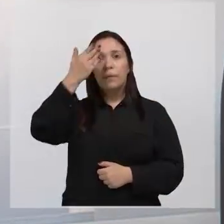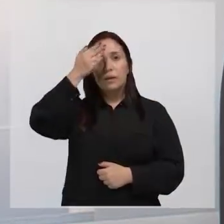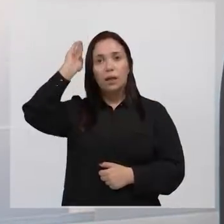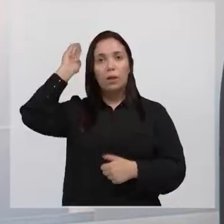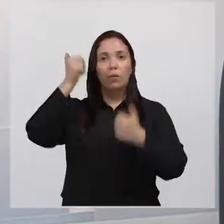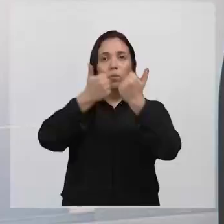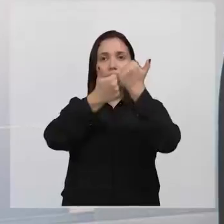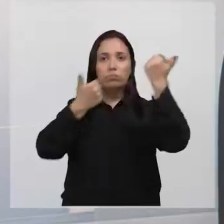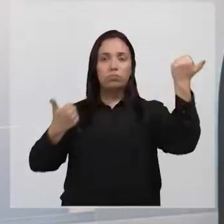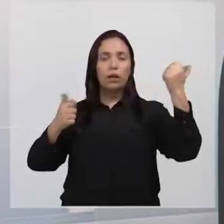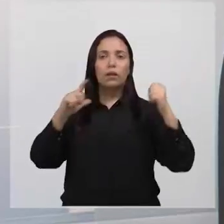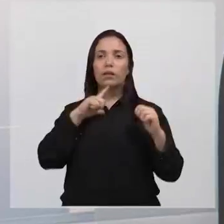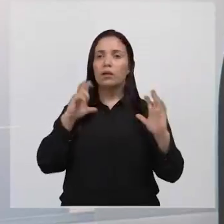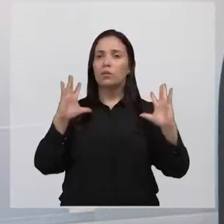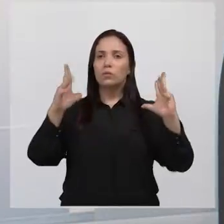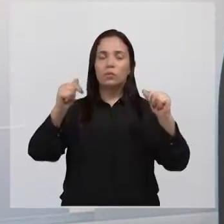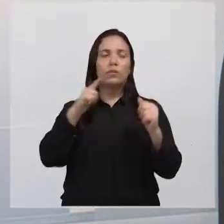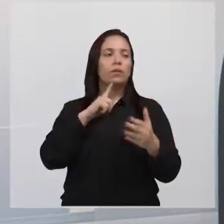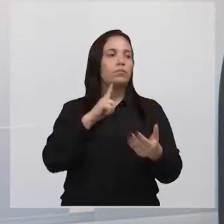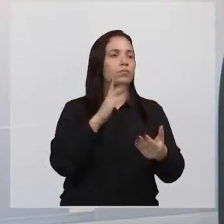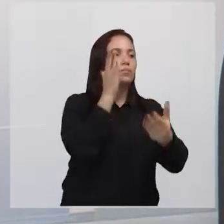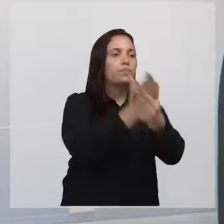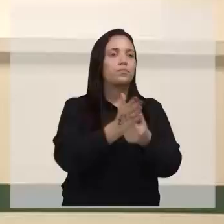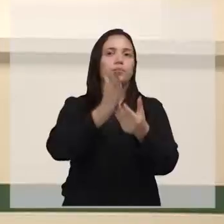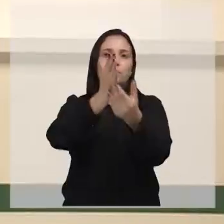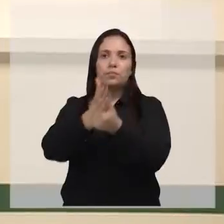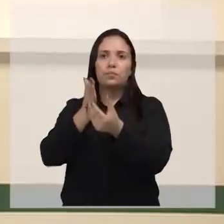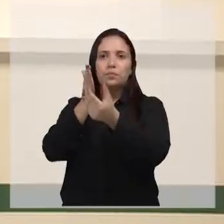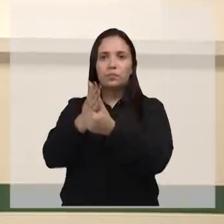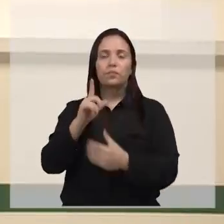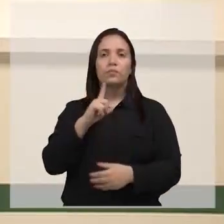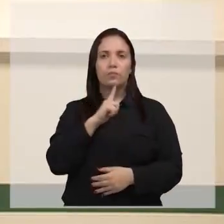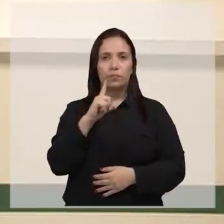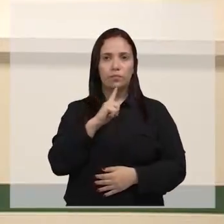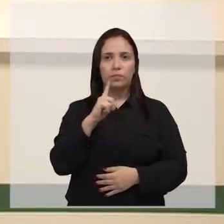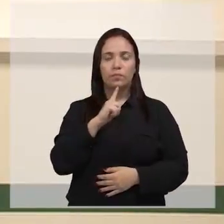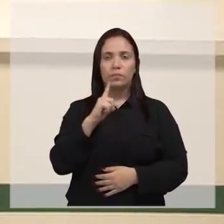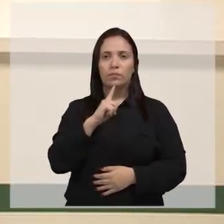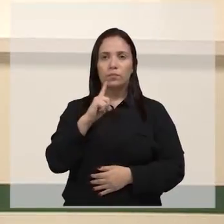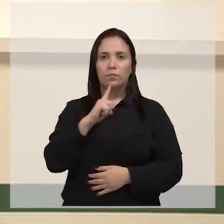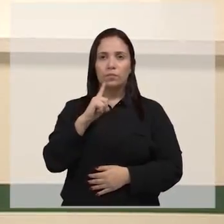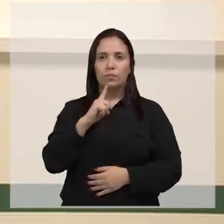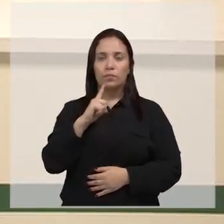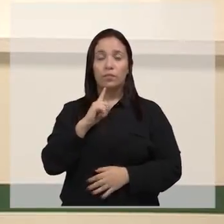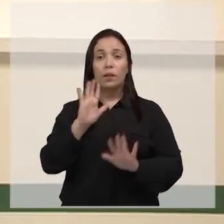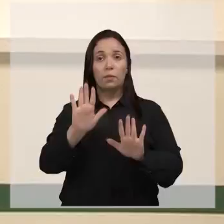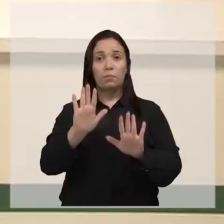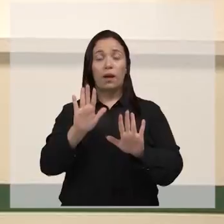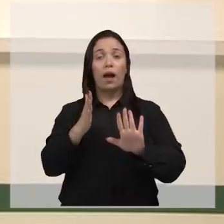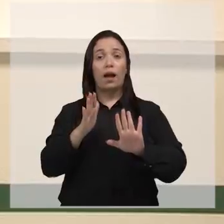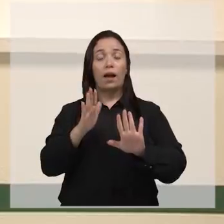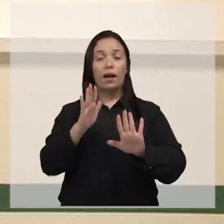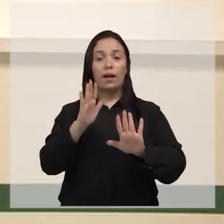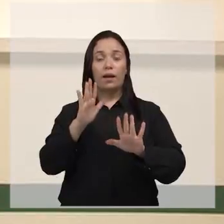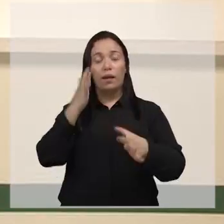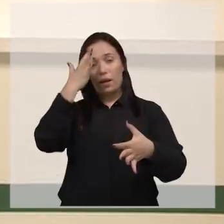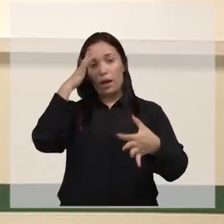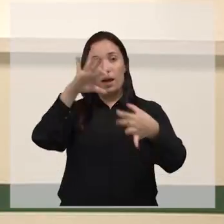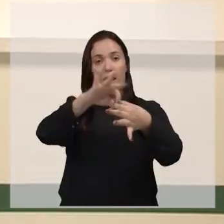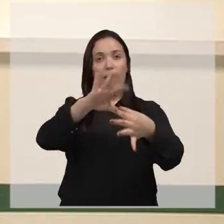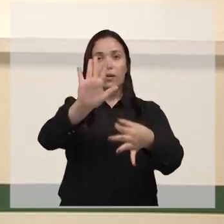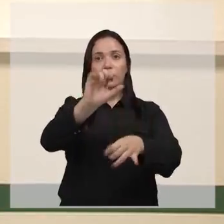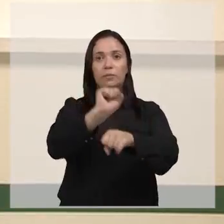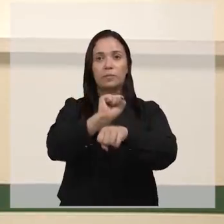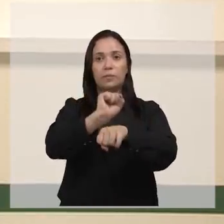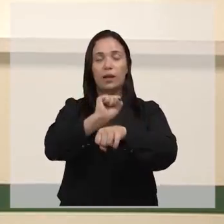hoje estão respondendo processo. Mas vamos chegar, não, que chegar a gente passa o dia todinho. Nós estamos ainda no PT, né? Não vamos chegar nisso aí. Nós estamos